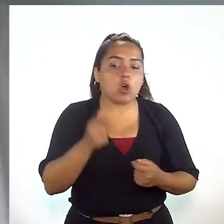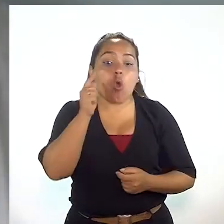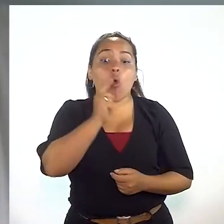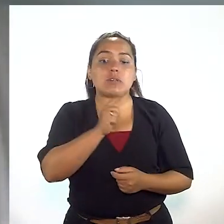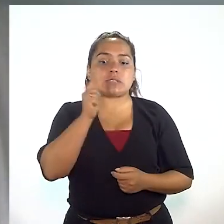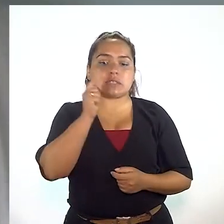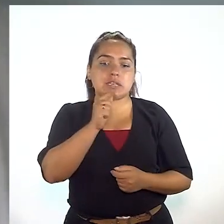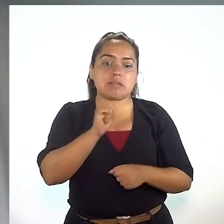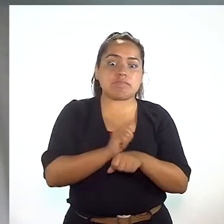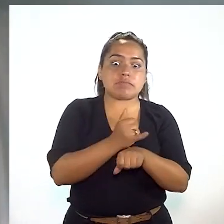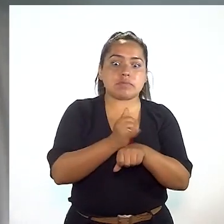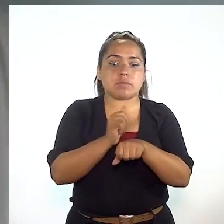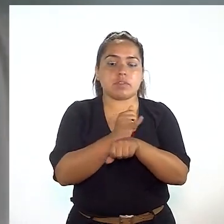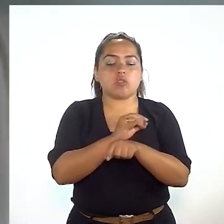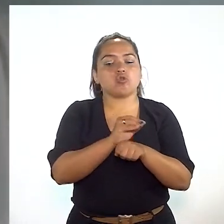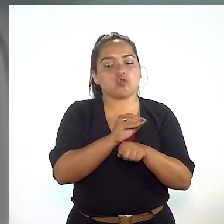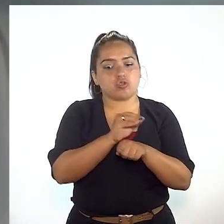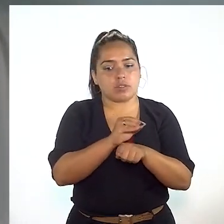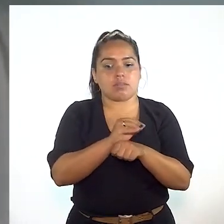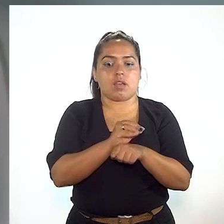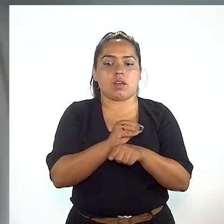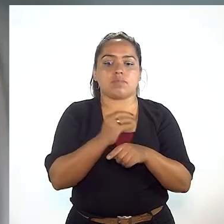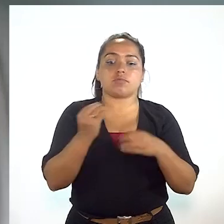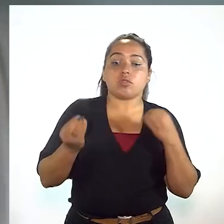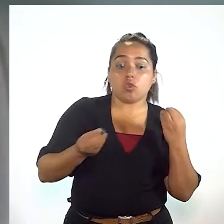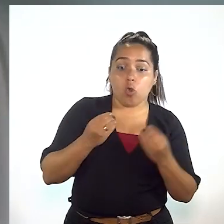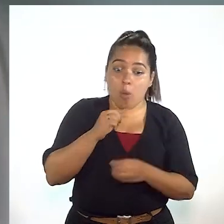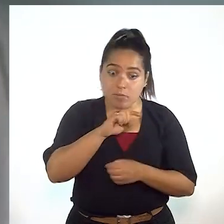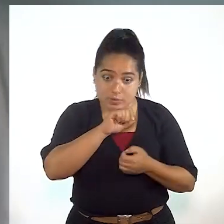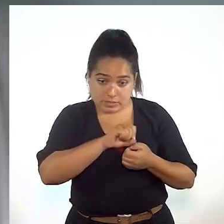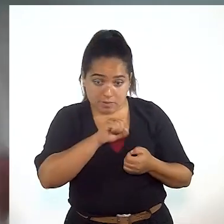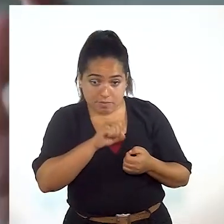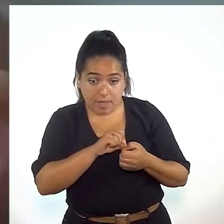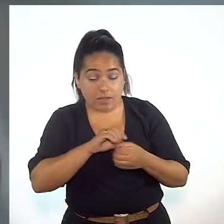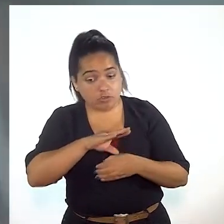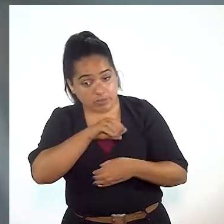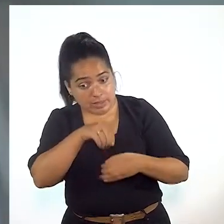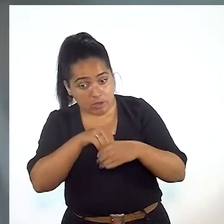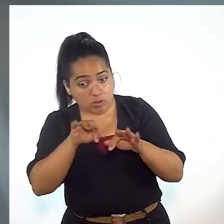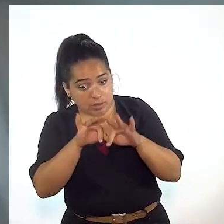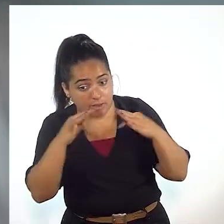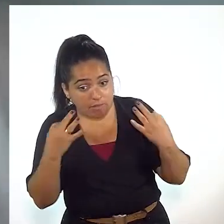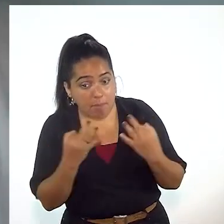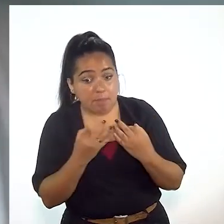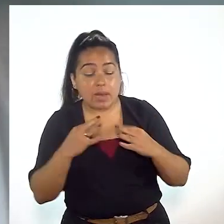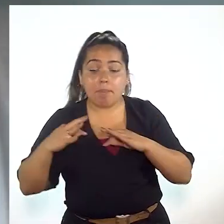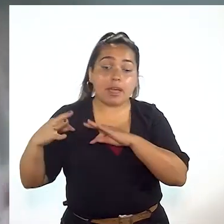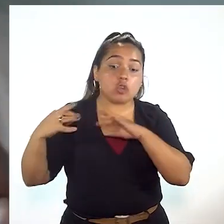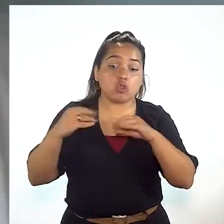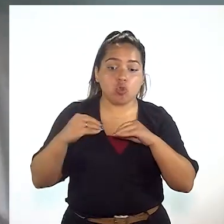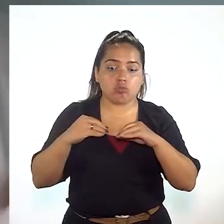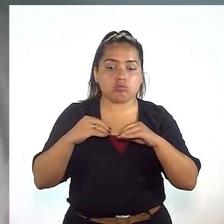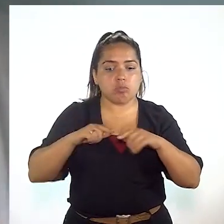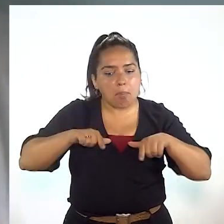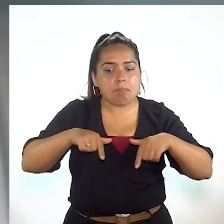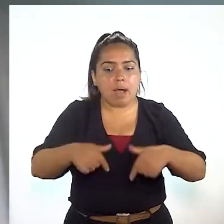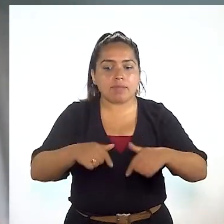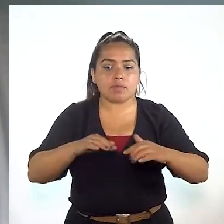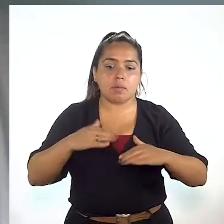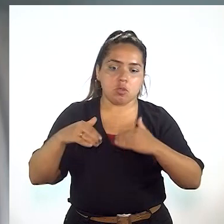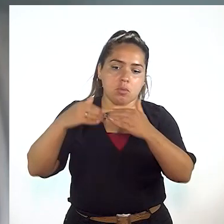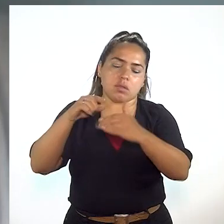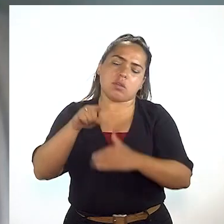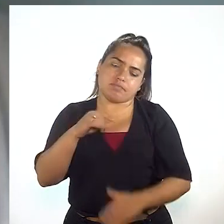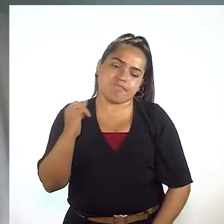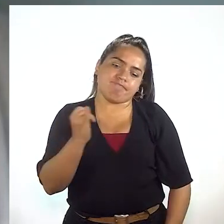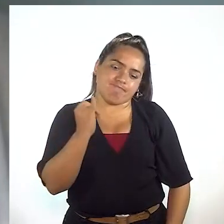precisa fechar, apertar ali para poder conseguir sustentar. E como você também faz isso na família, para que todos participem